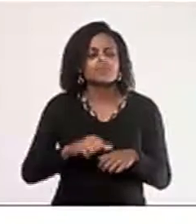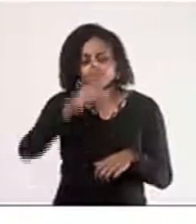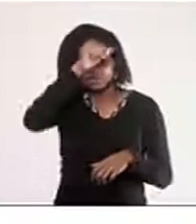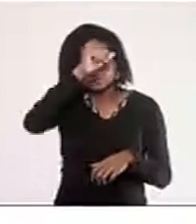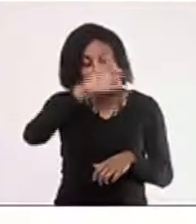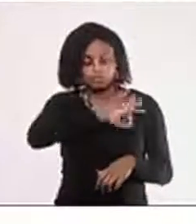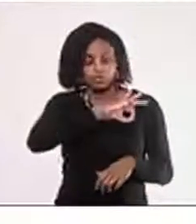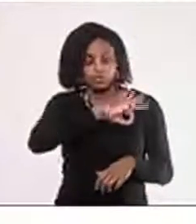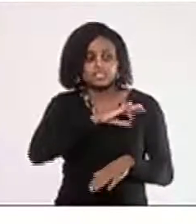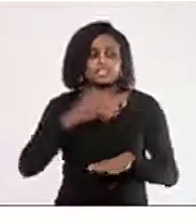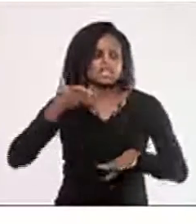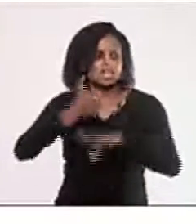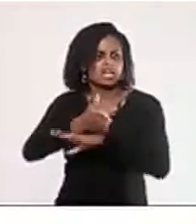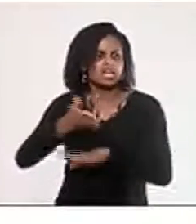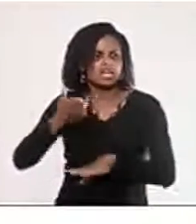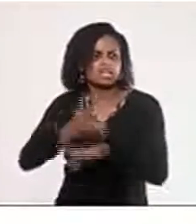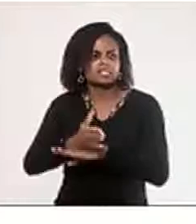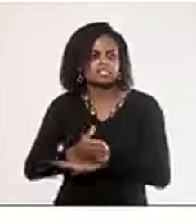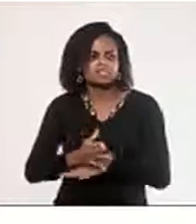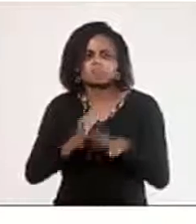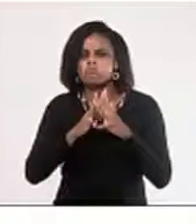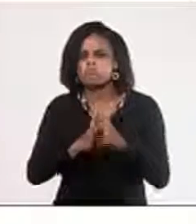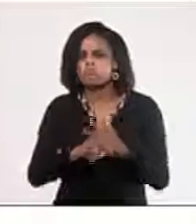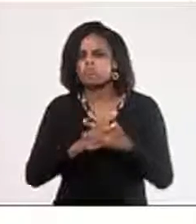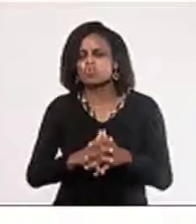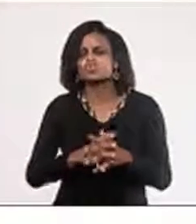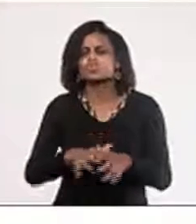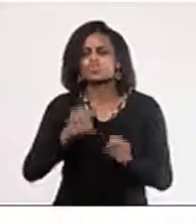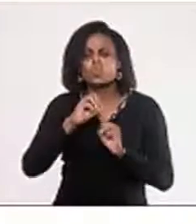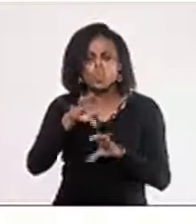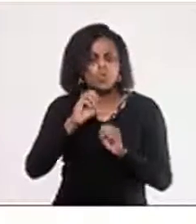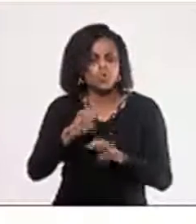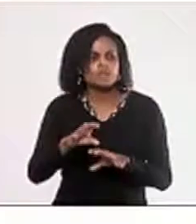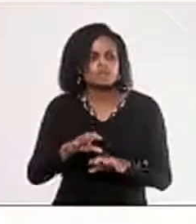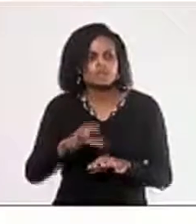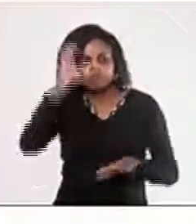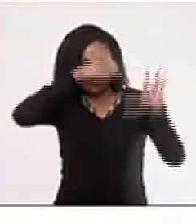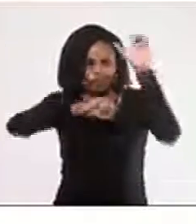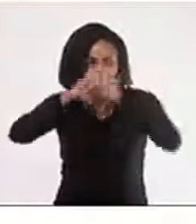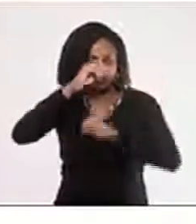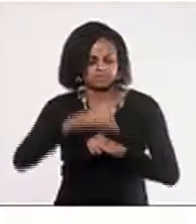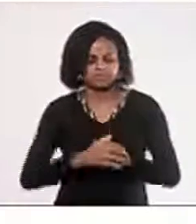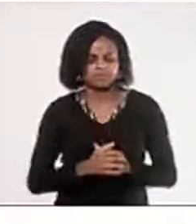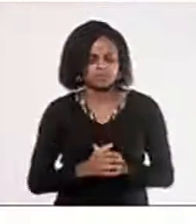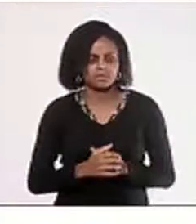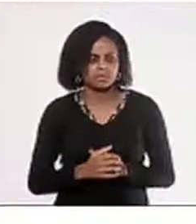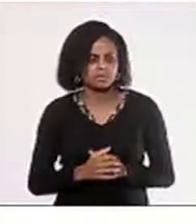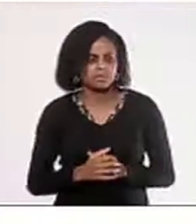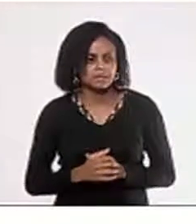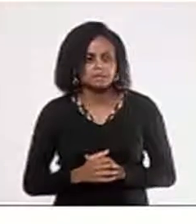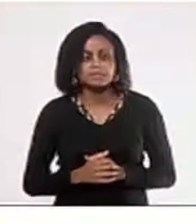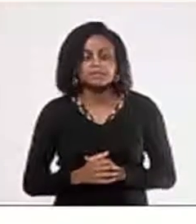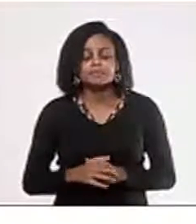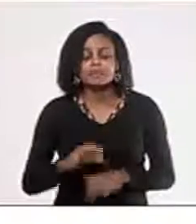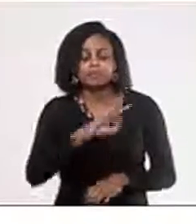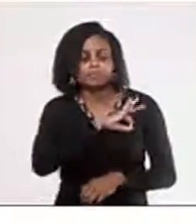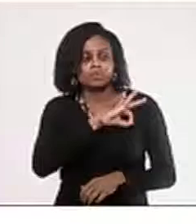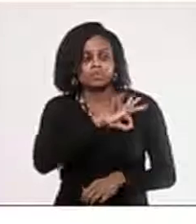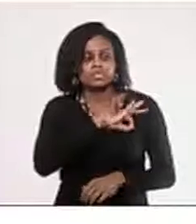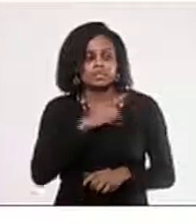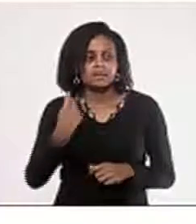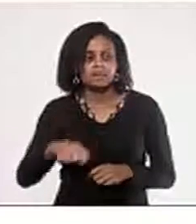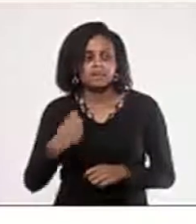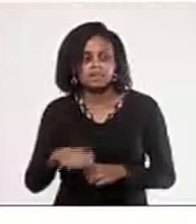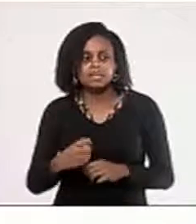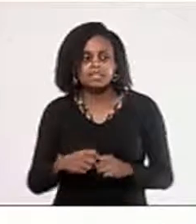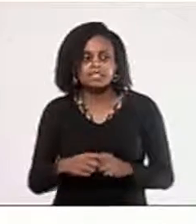se intrometa na produção de conhecimento e no que está sendo ensinado nas salas de aula. A polícia tem que cuidar